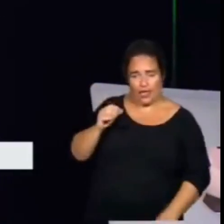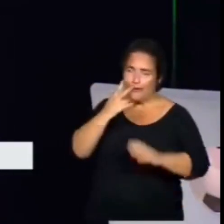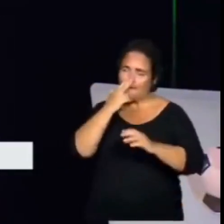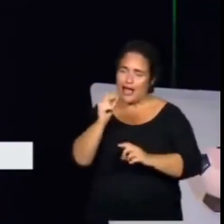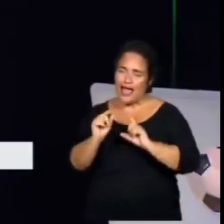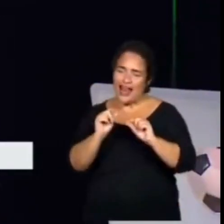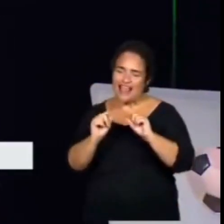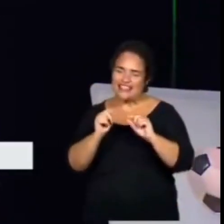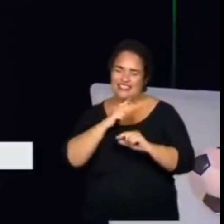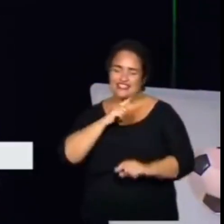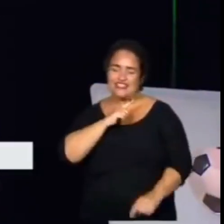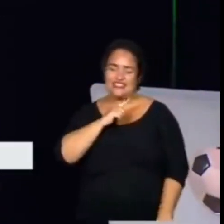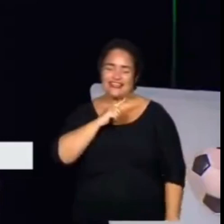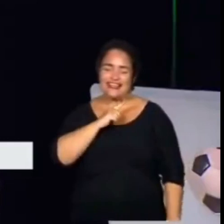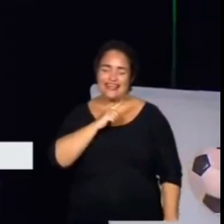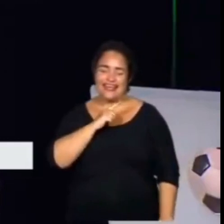aquele. Tinha